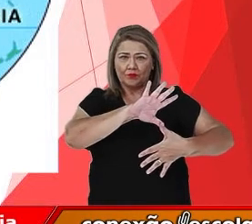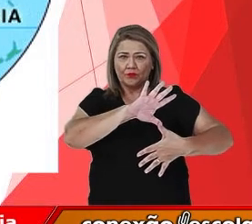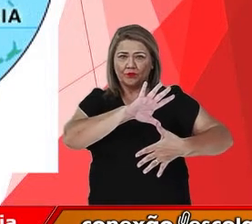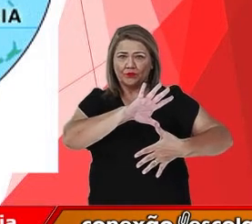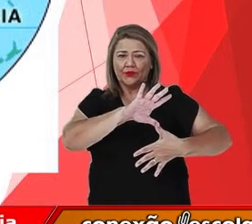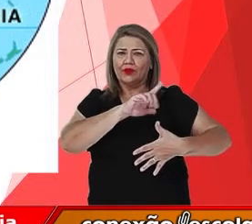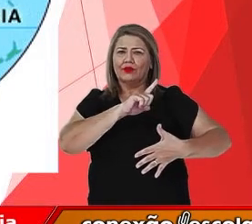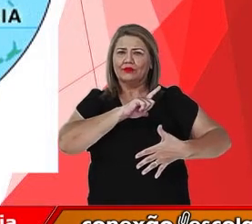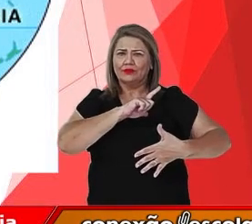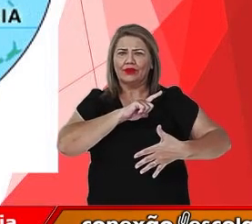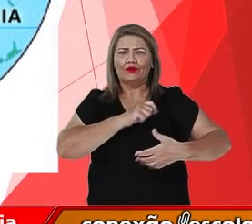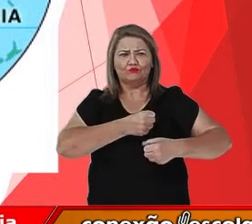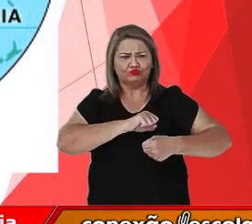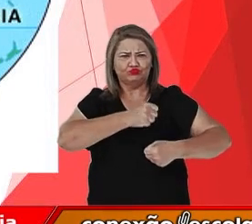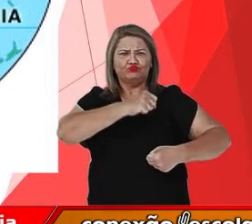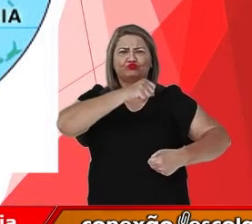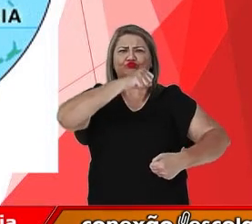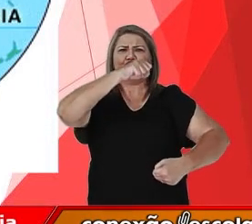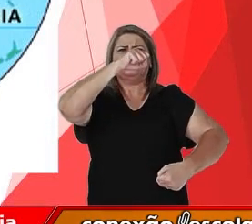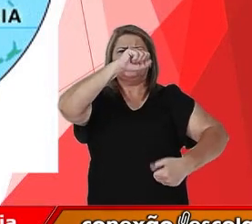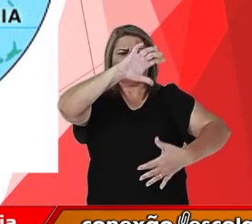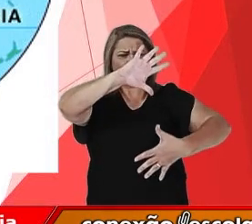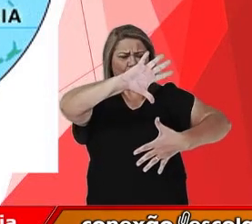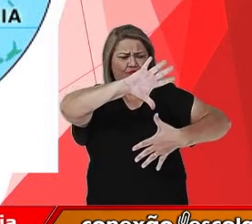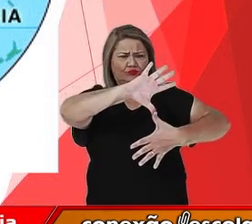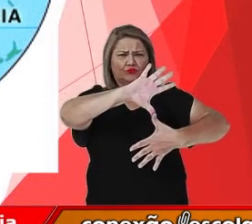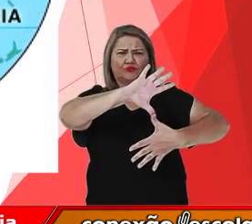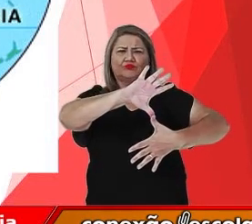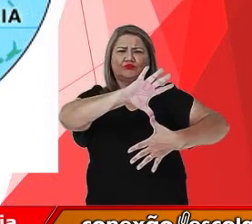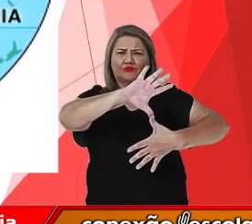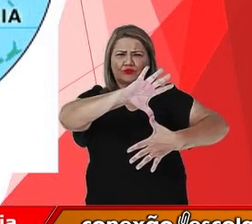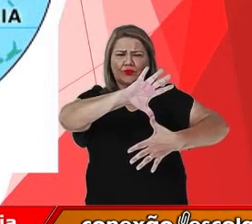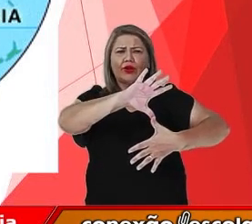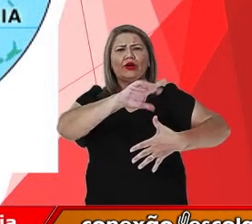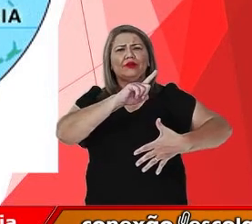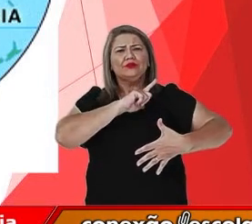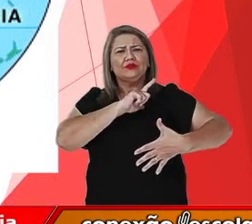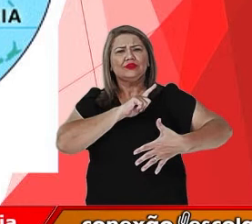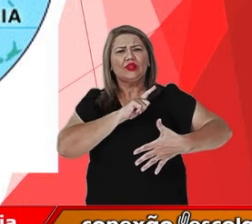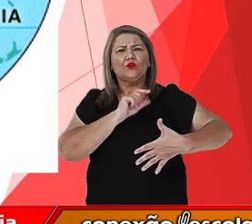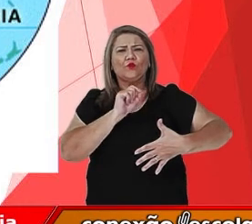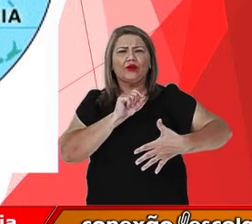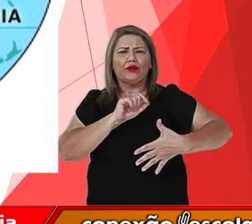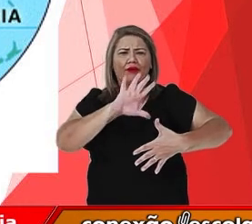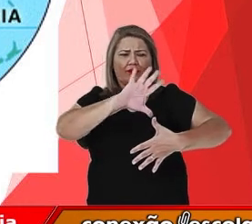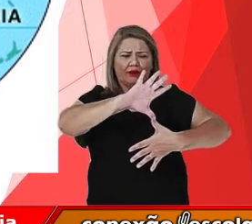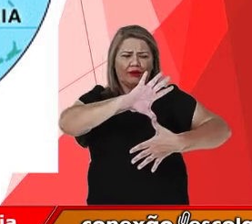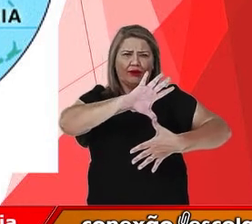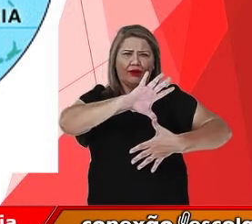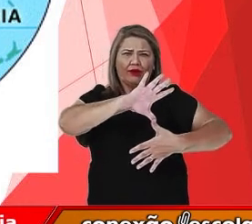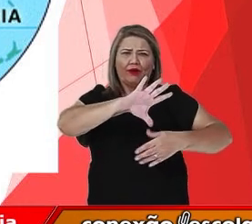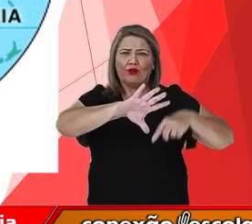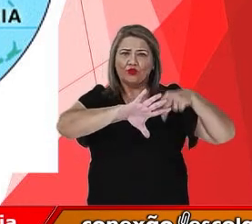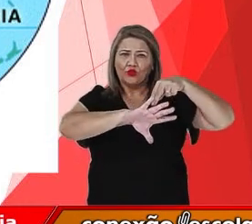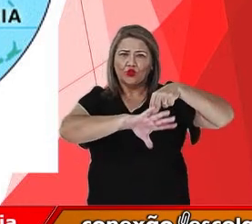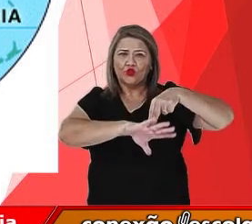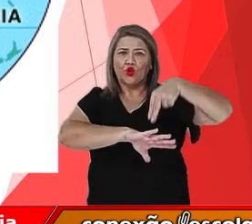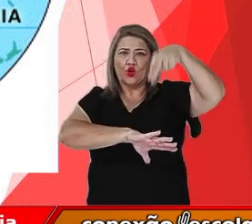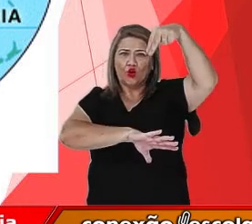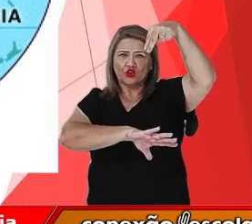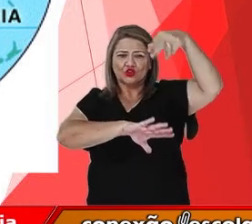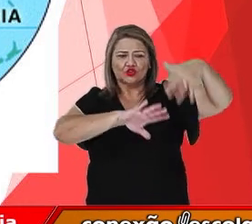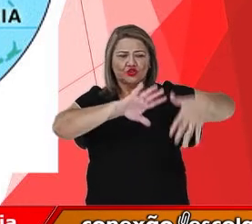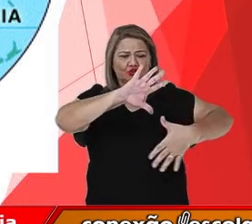sua grande extensão latitudinal, ela vai estar dividida em América do Norte,